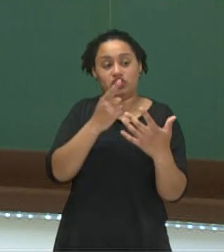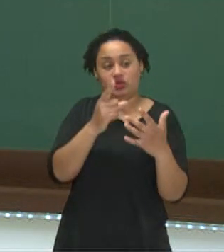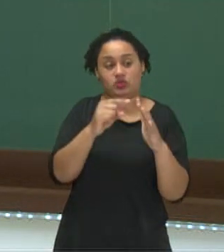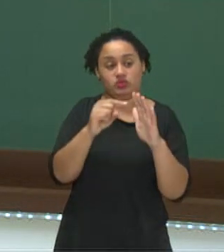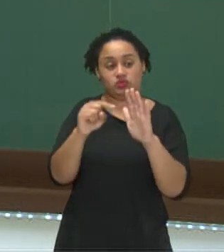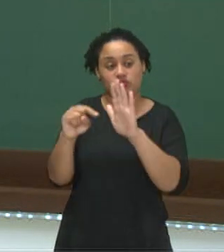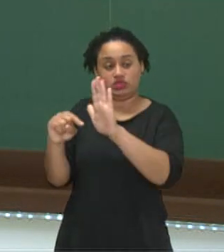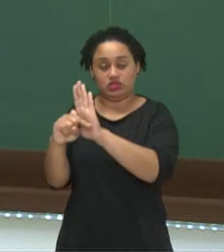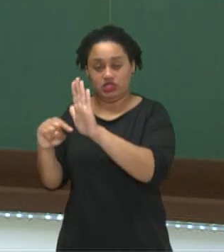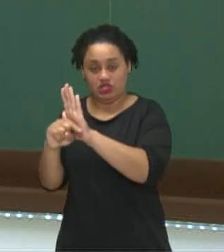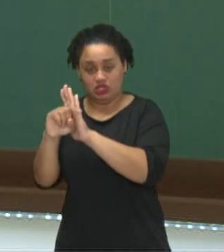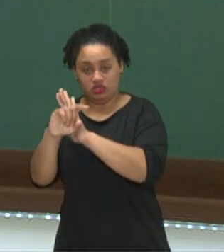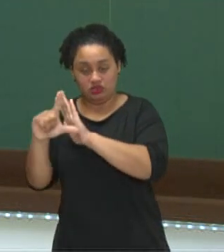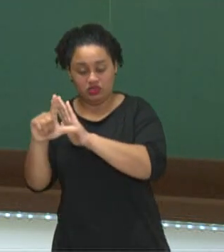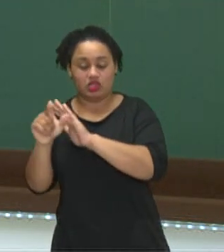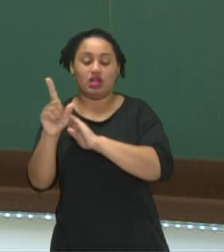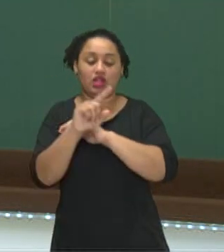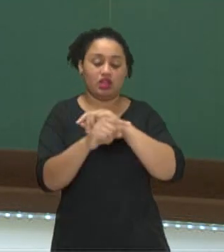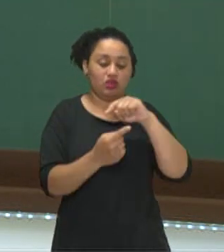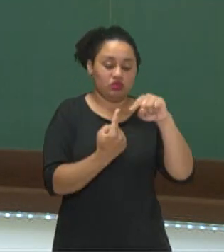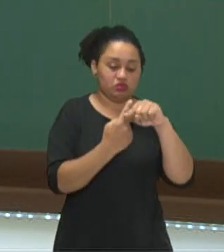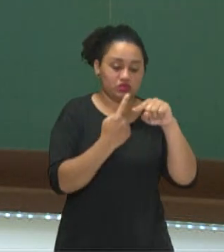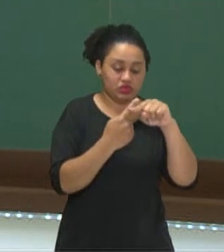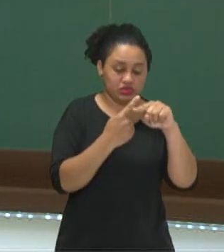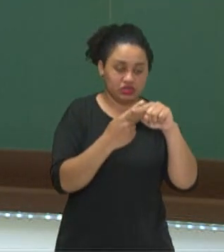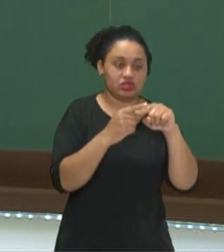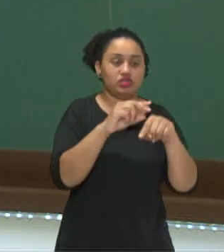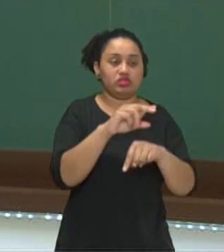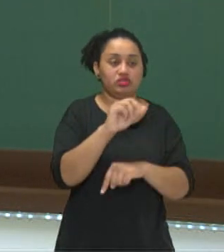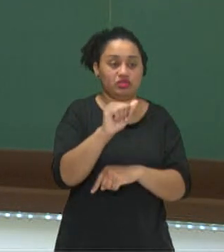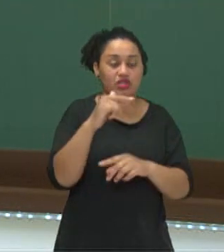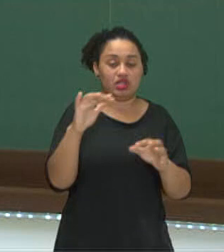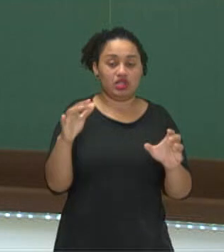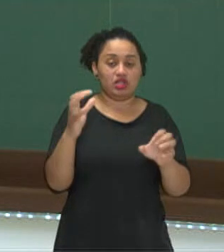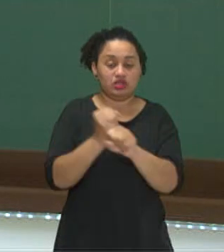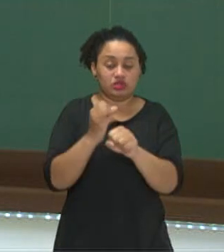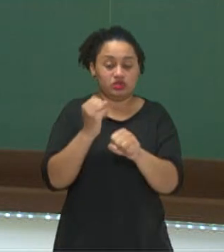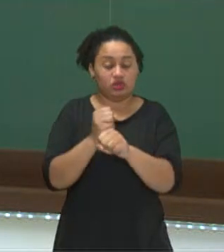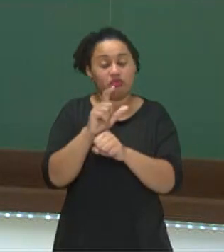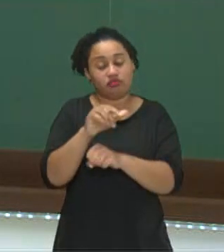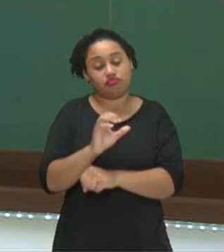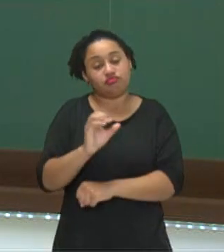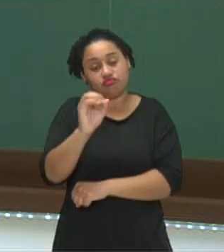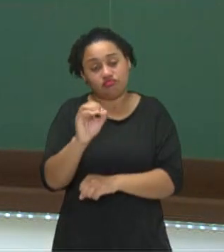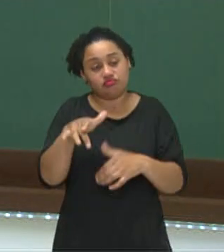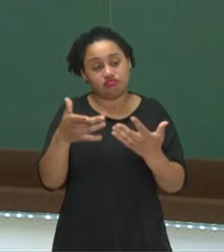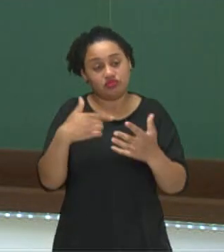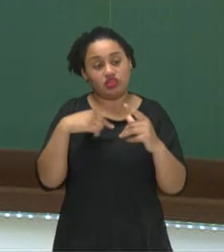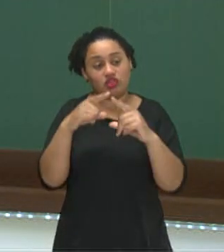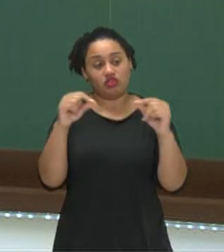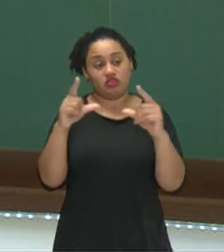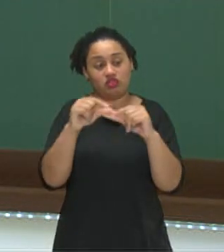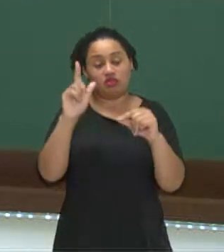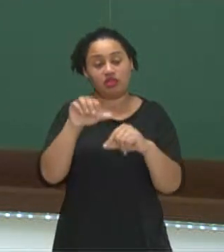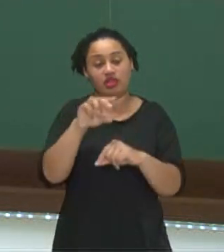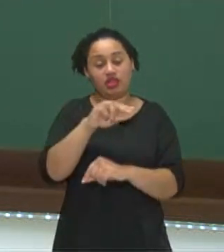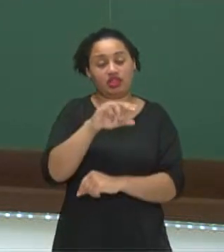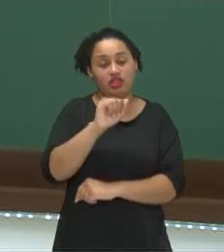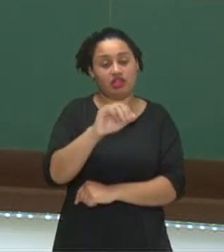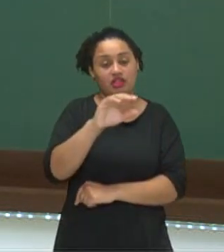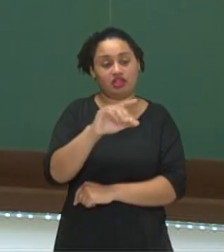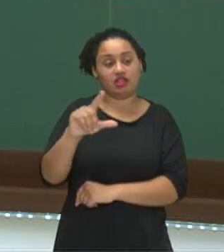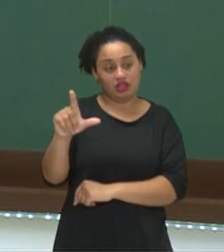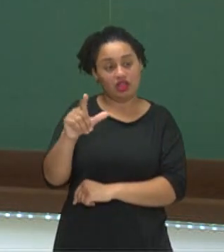negativo do cloro e um positivo do sódio, a soma das cargas ali vai dar 0. E a fórmula molecular, então,